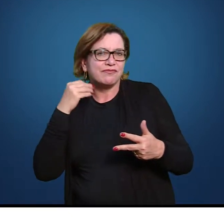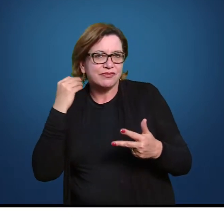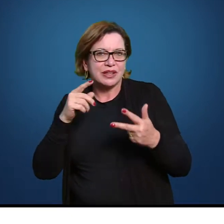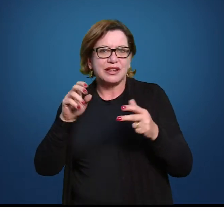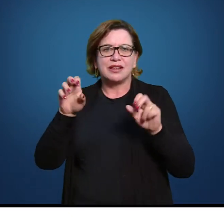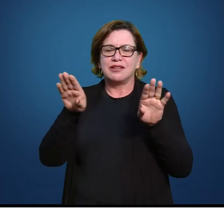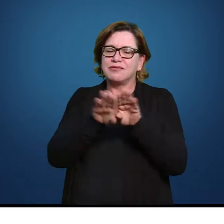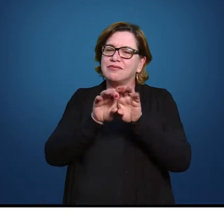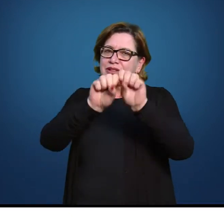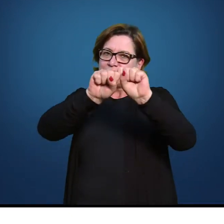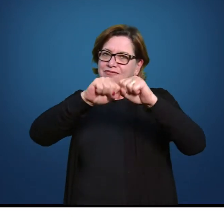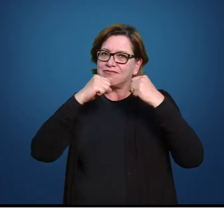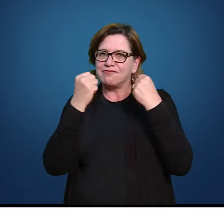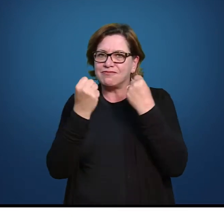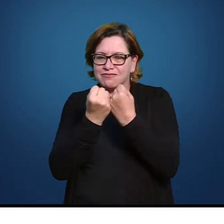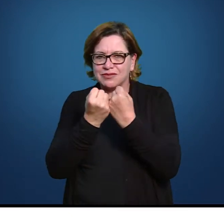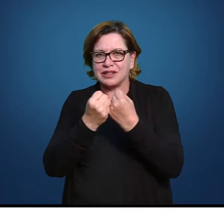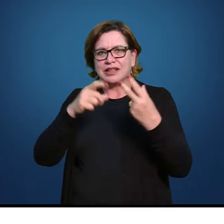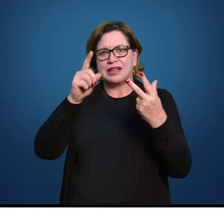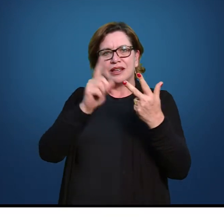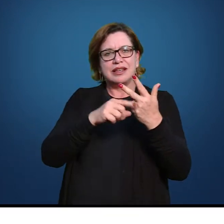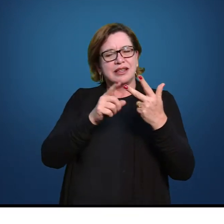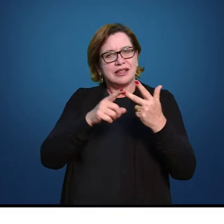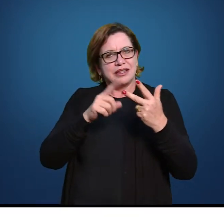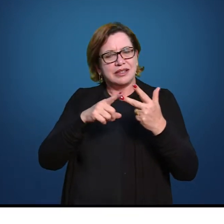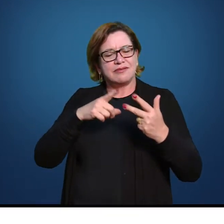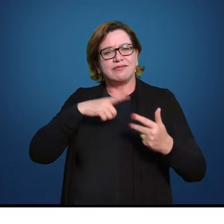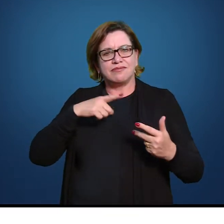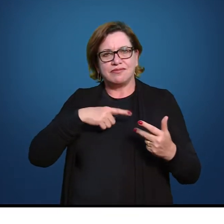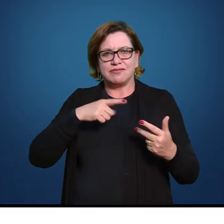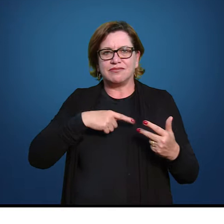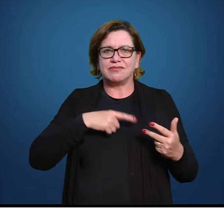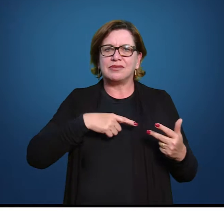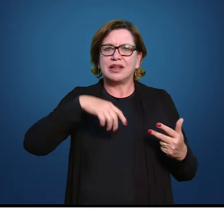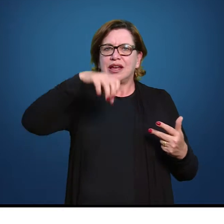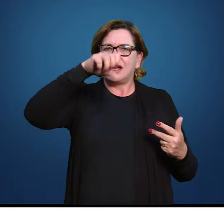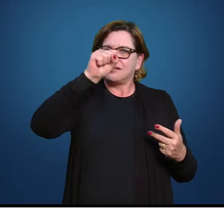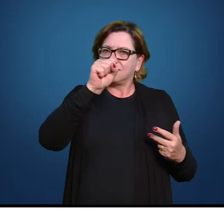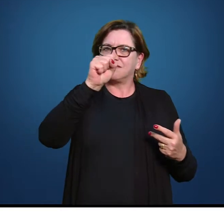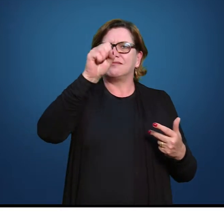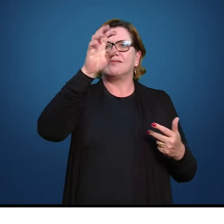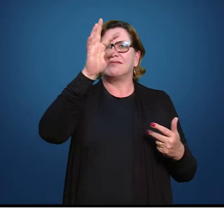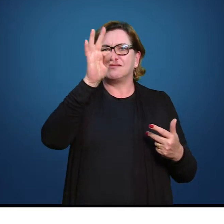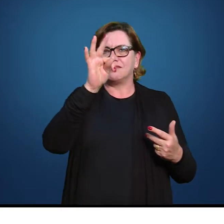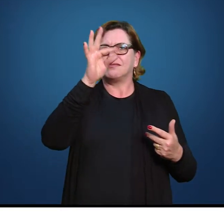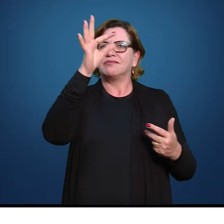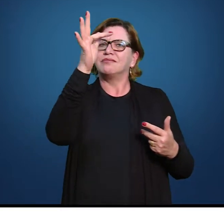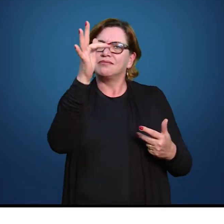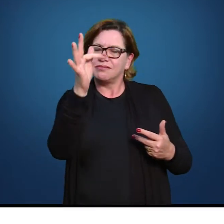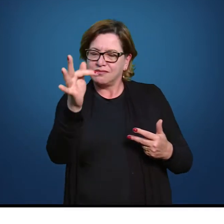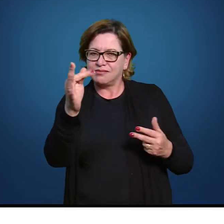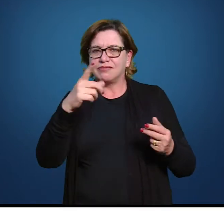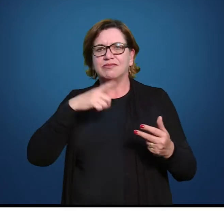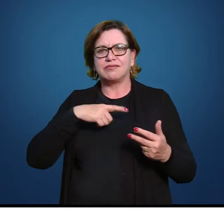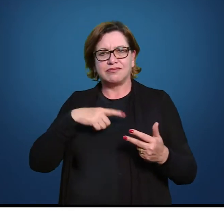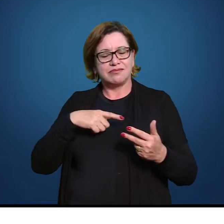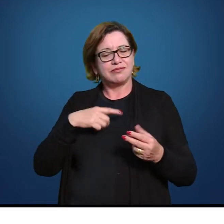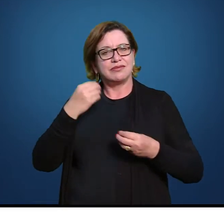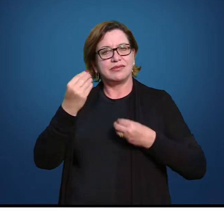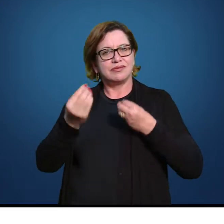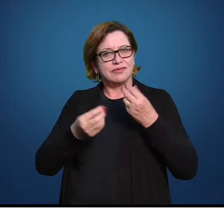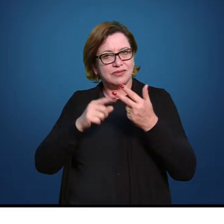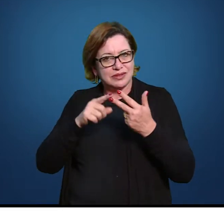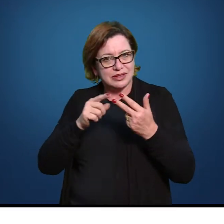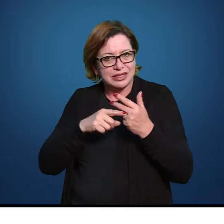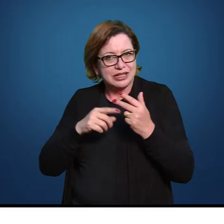E dentro do Judiciário nós temos o Supremo Tribunal Federal. São órgãos dentro de um sistema que